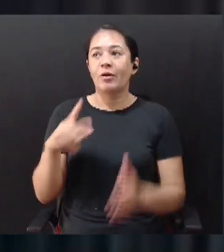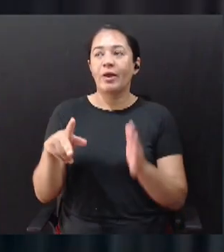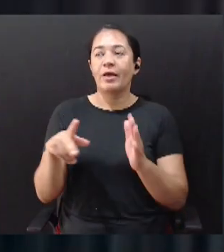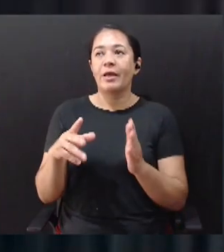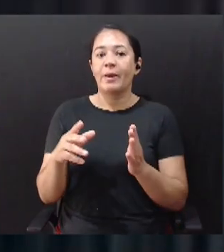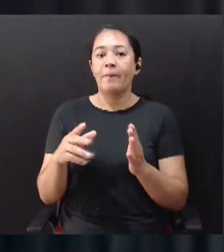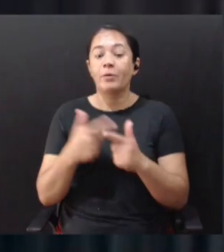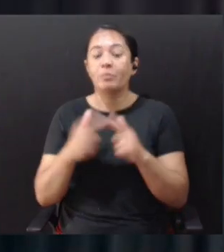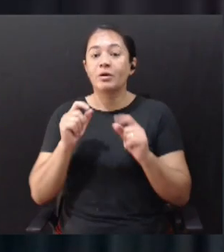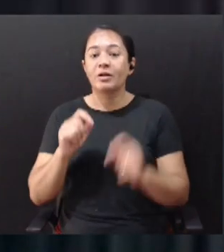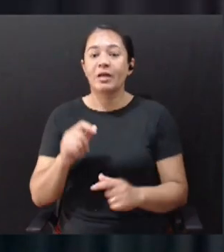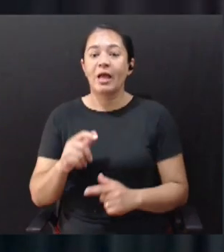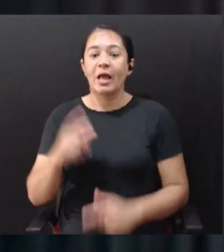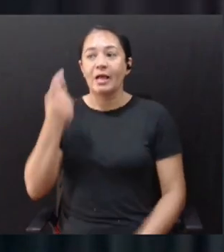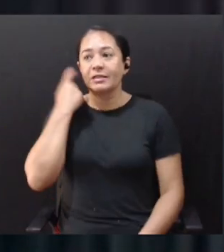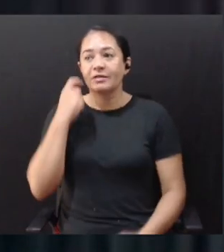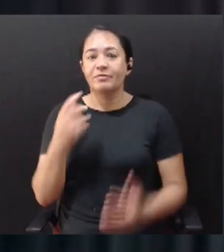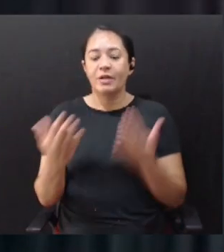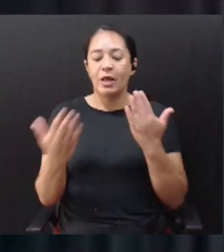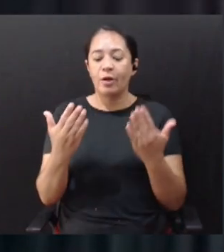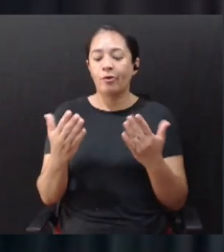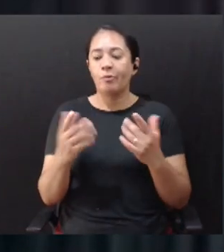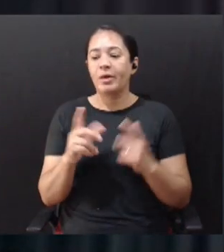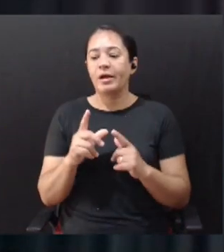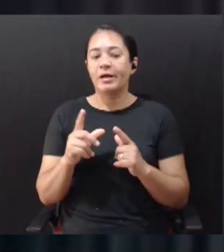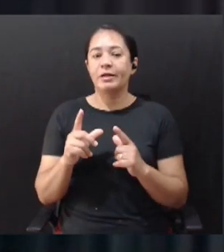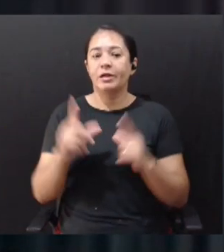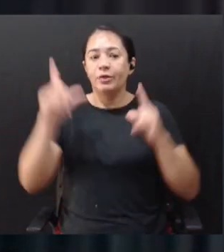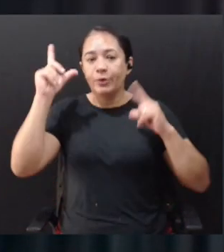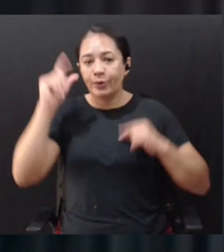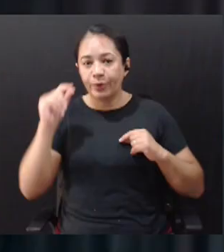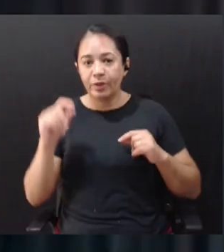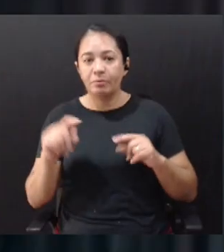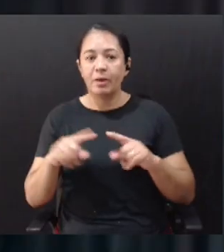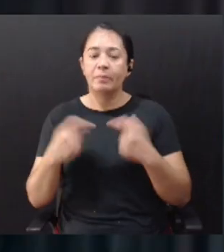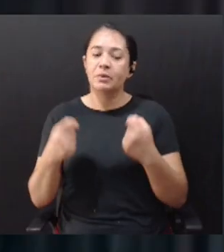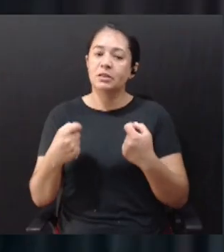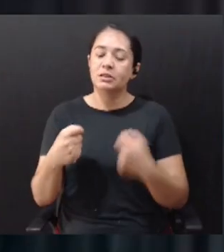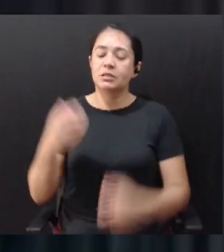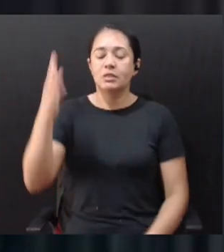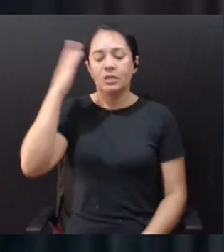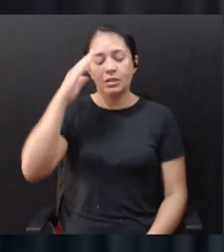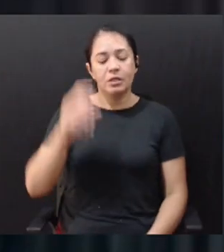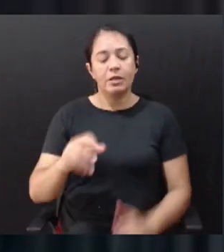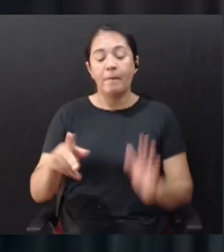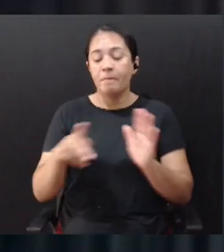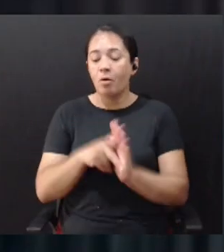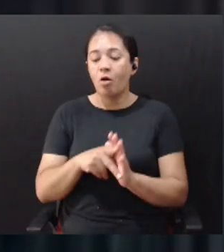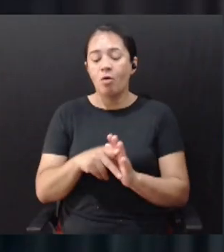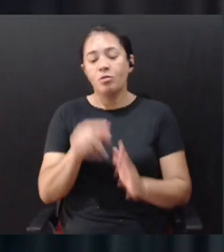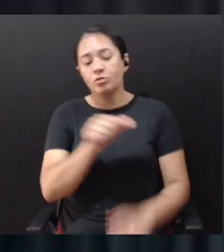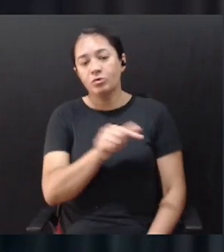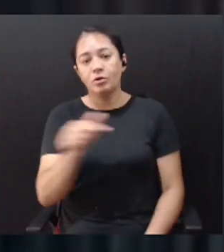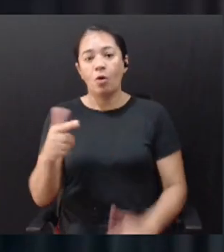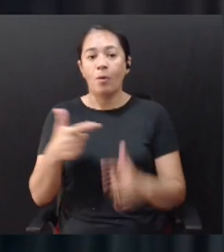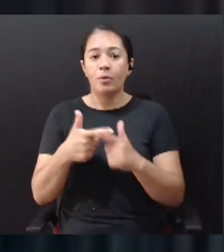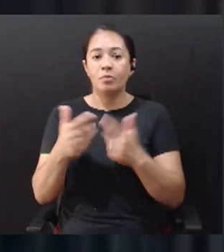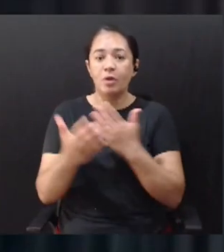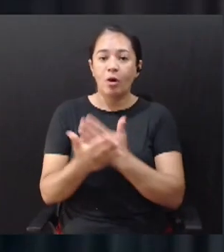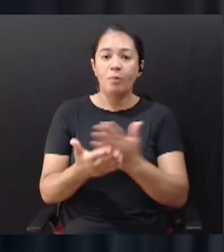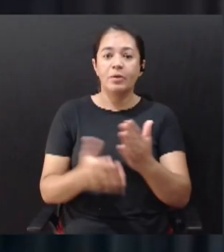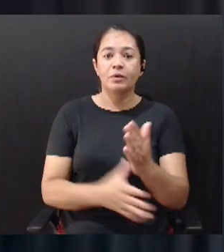encarar a sexta-feira como parte, assim como o domingo, enfim. Então eu acho que o problema começa a aparecer quando a gente